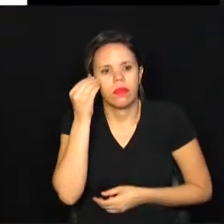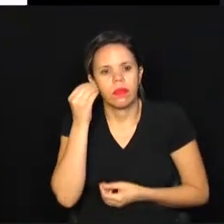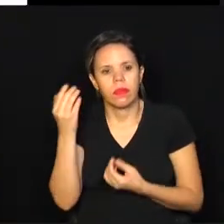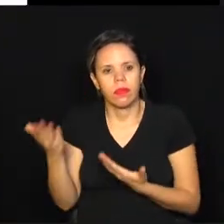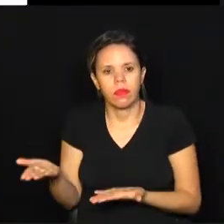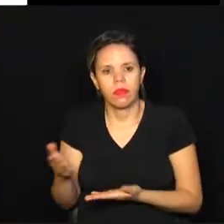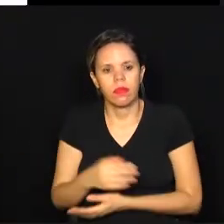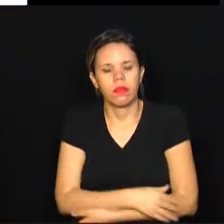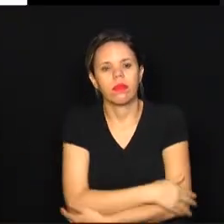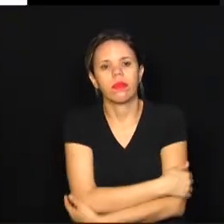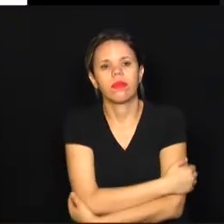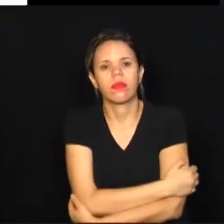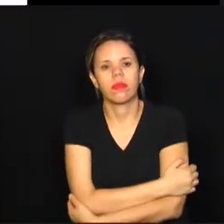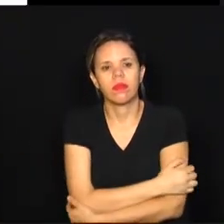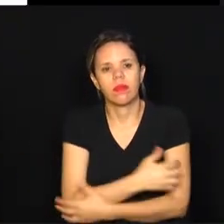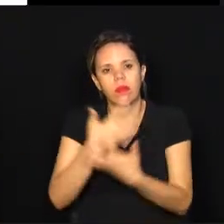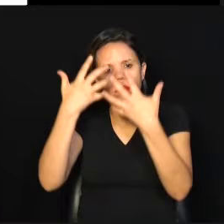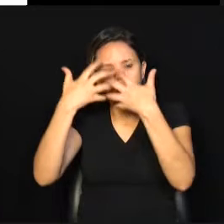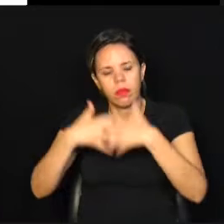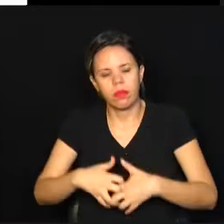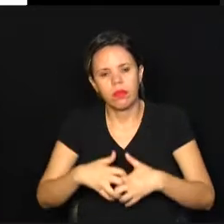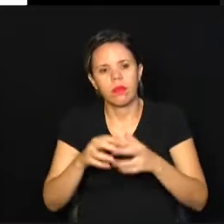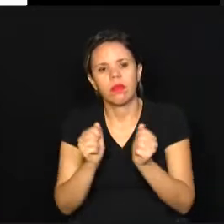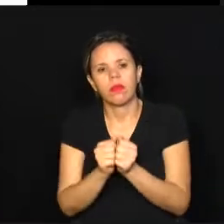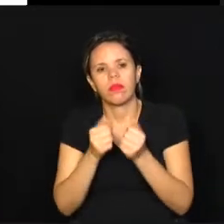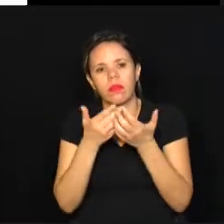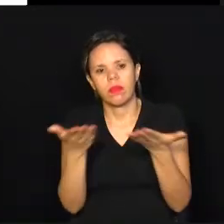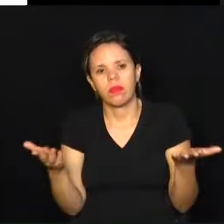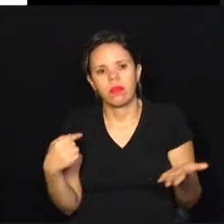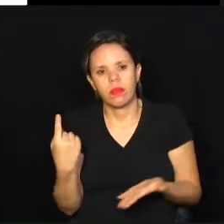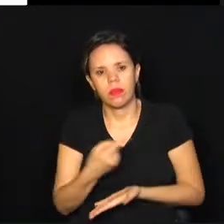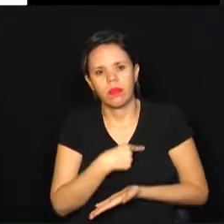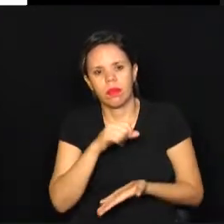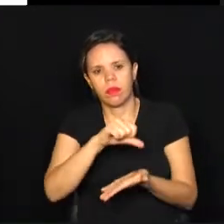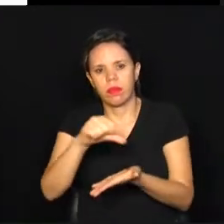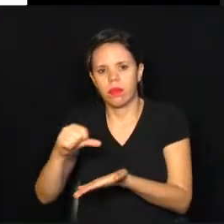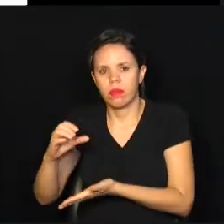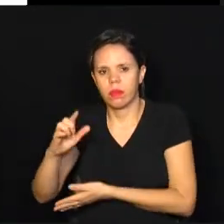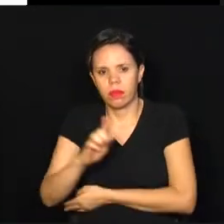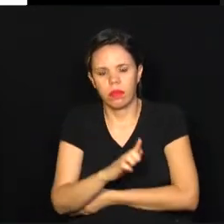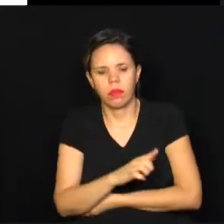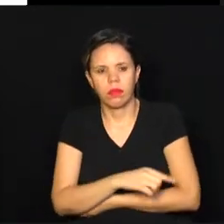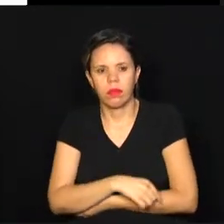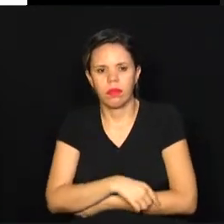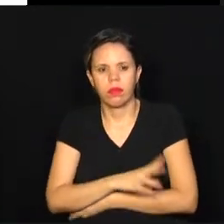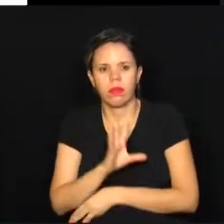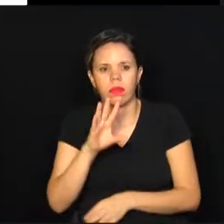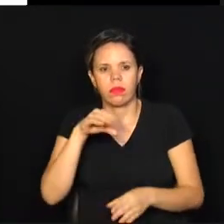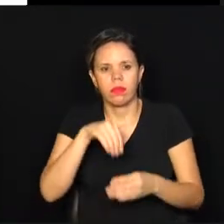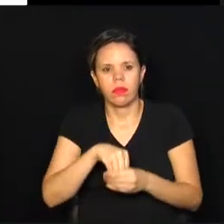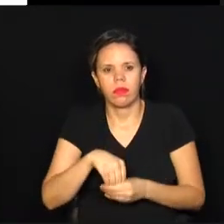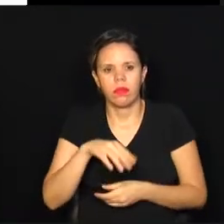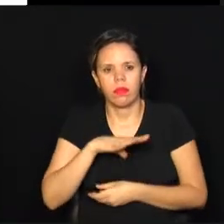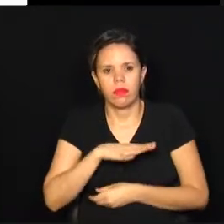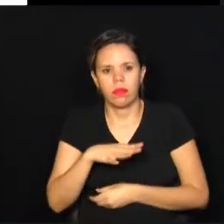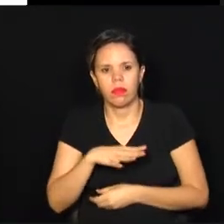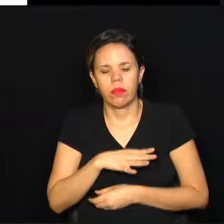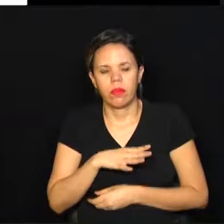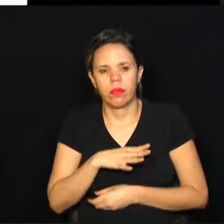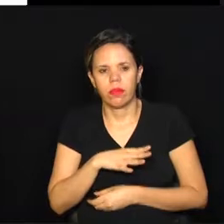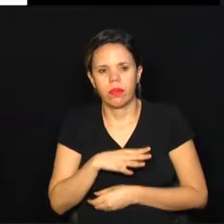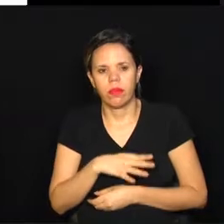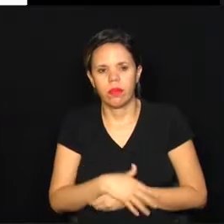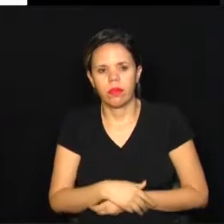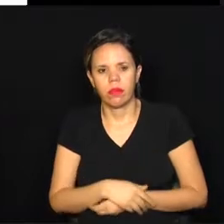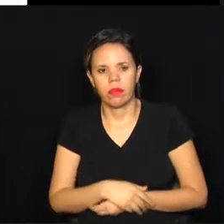aí uma reflexão com vocês da nossa região do Campo Grande, mas dentro da cidade, né? Dentro da